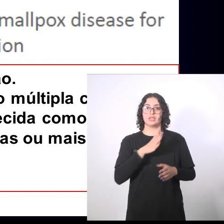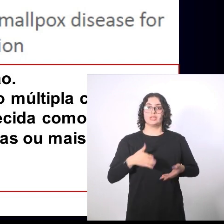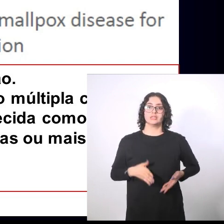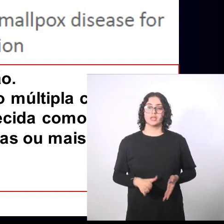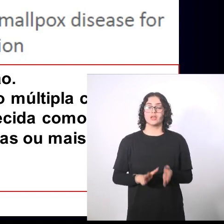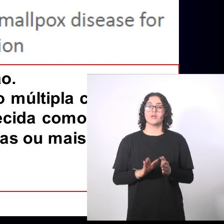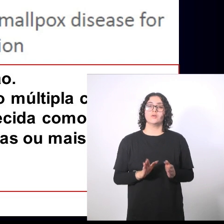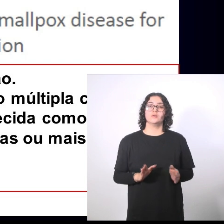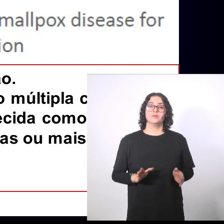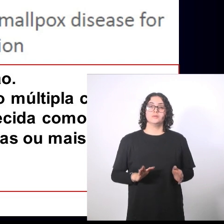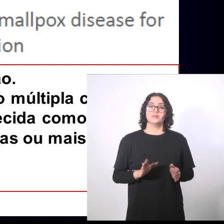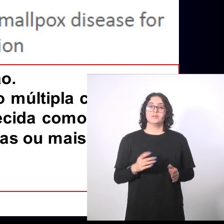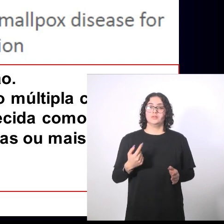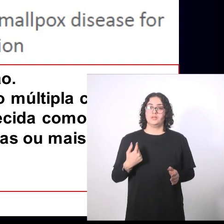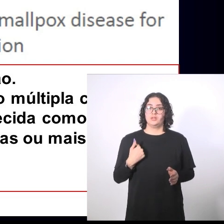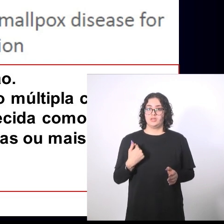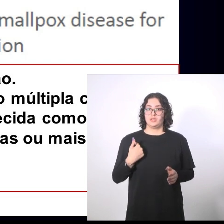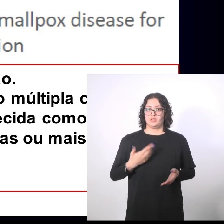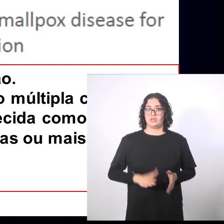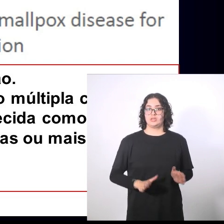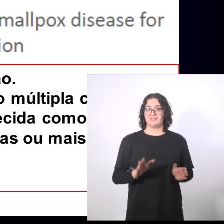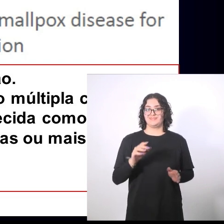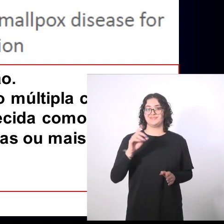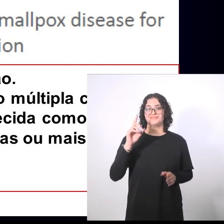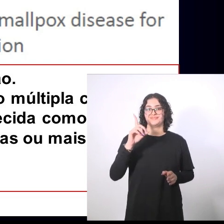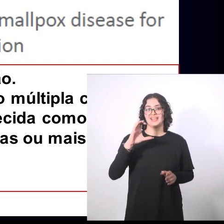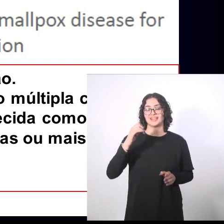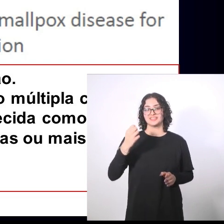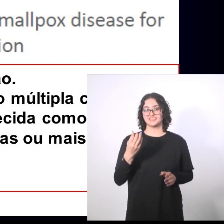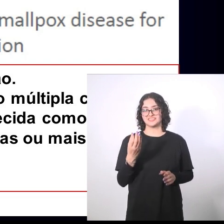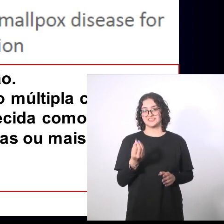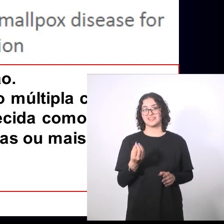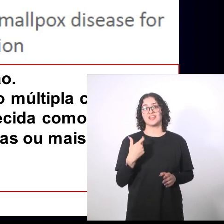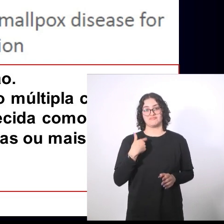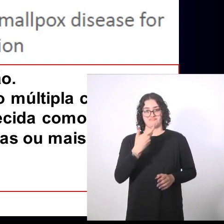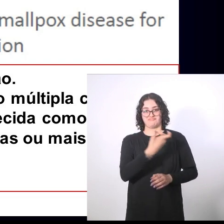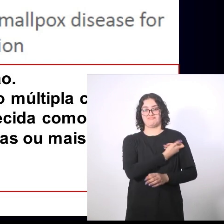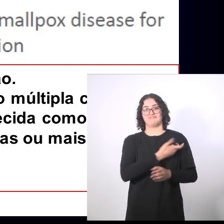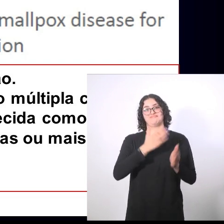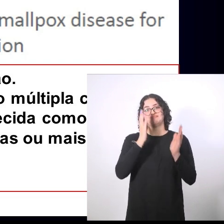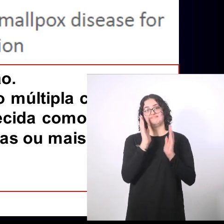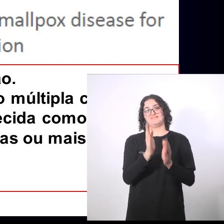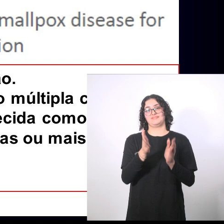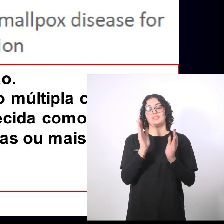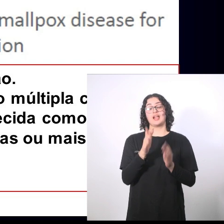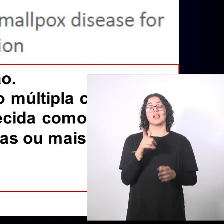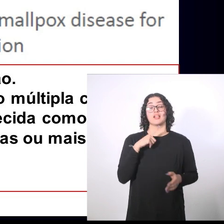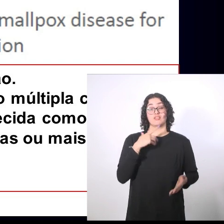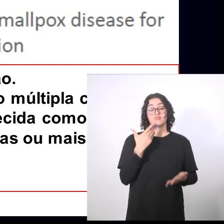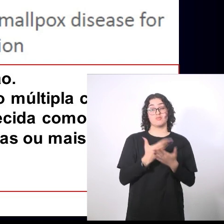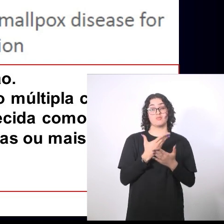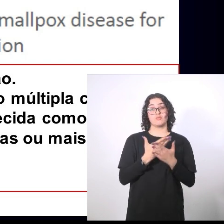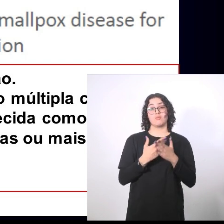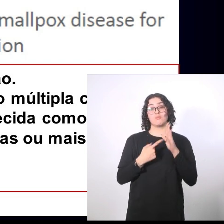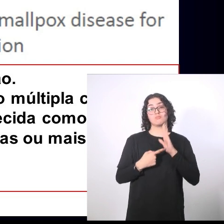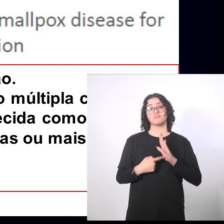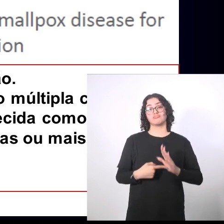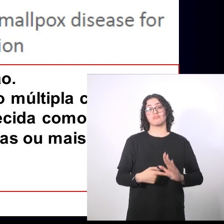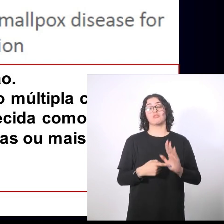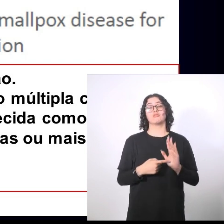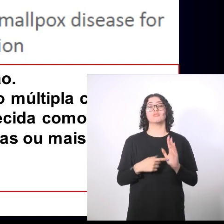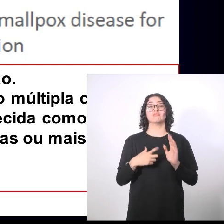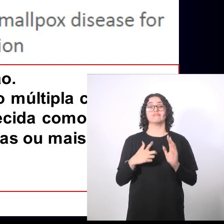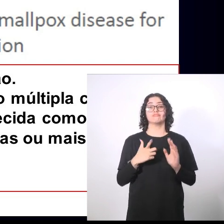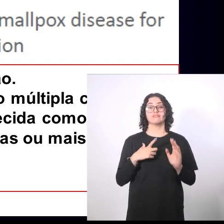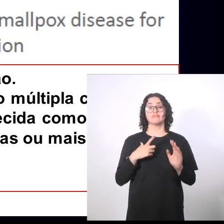nasceram, como eu, na década de 60, seguramente foi vacinado, e há alguns estudos que mostram que